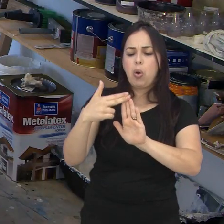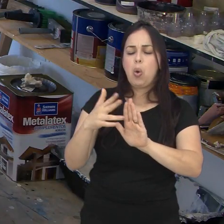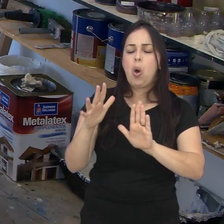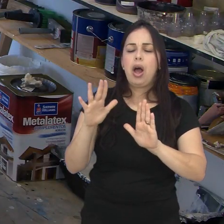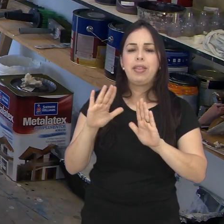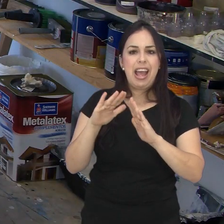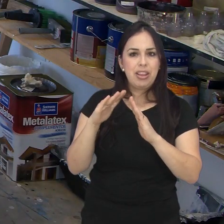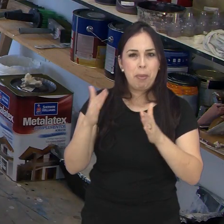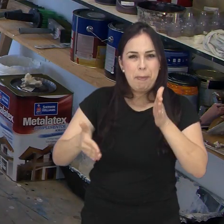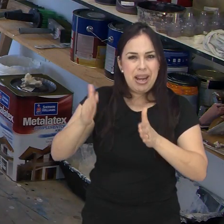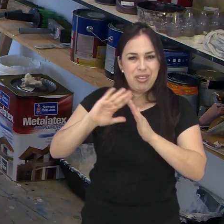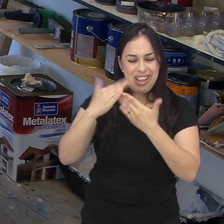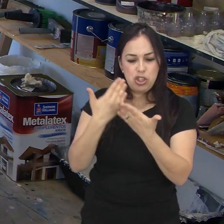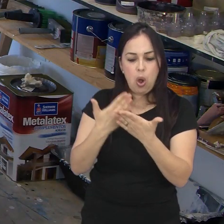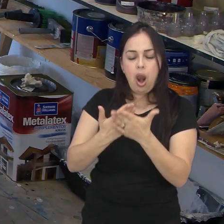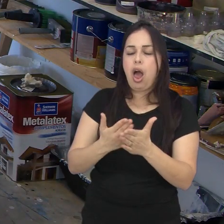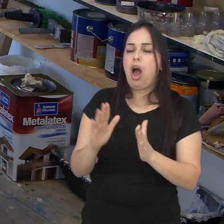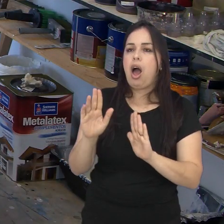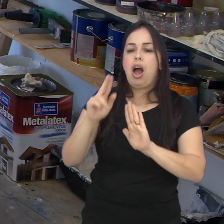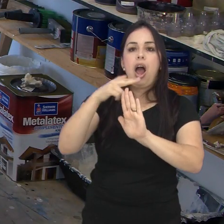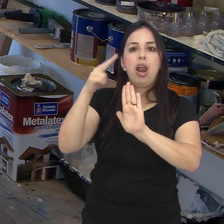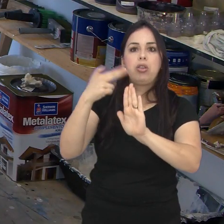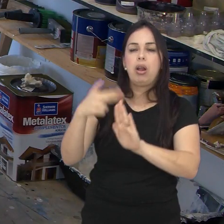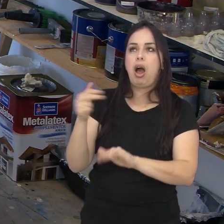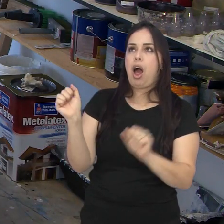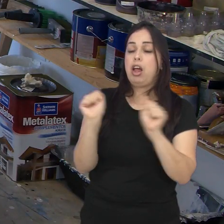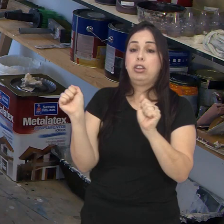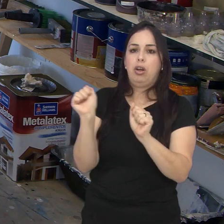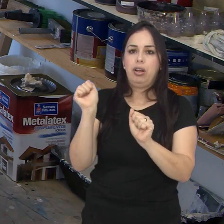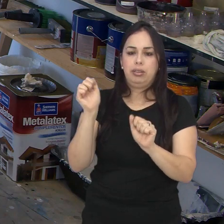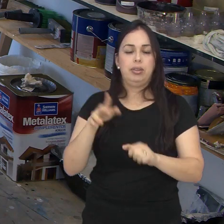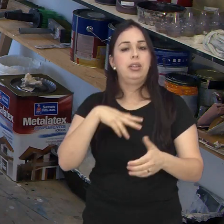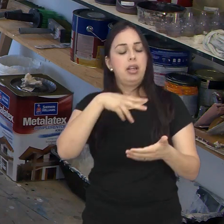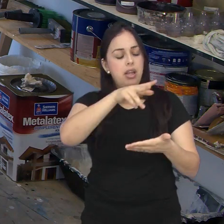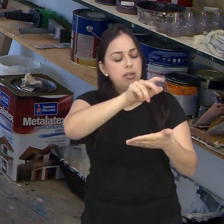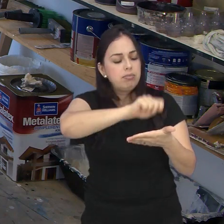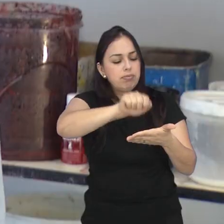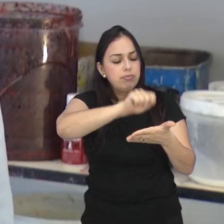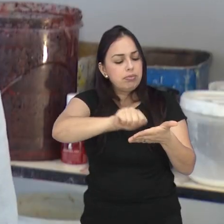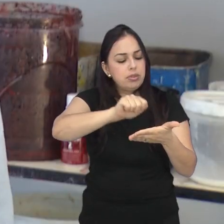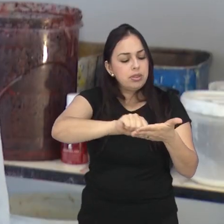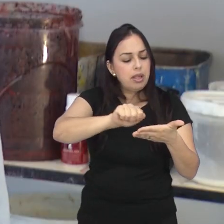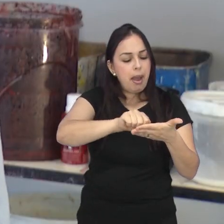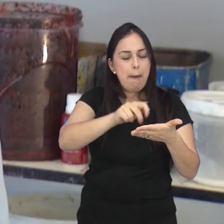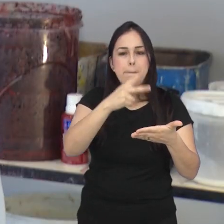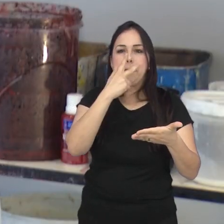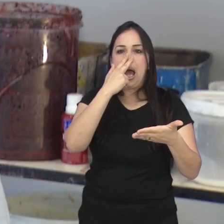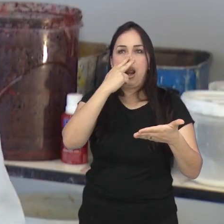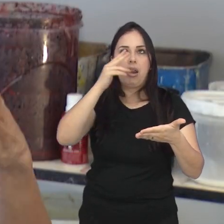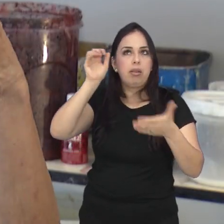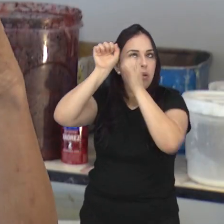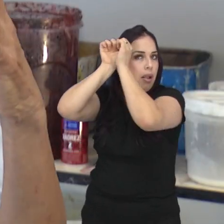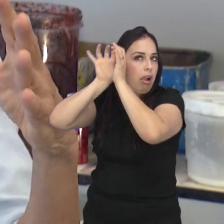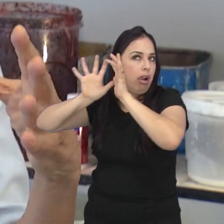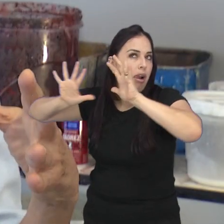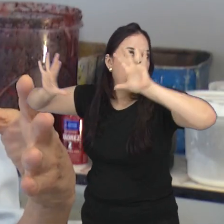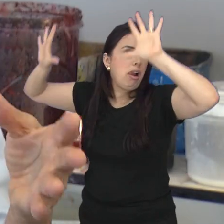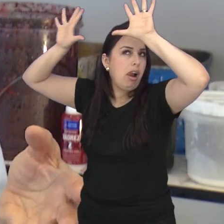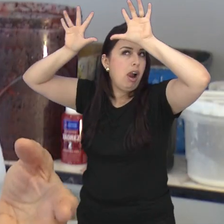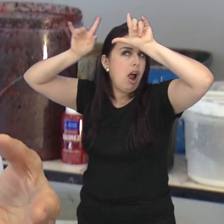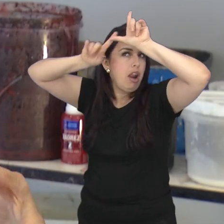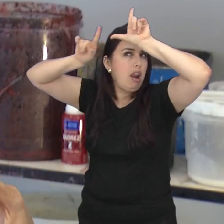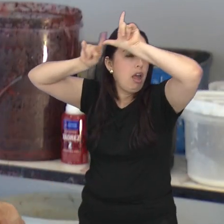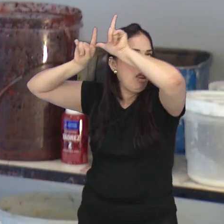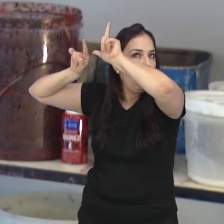no colégio. Relatório, mas eu gostava, né? E eu acho que quando você escreve, você organiza o seu